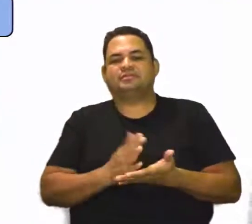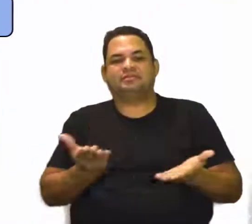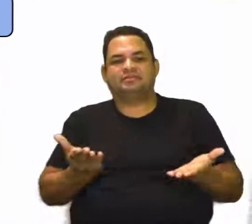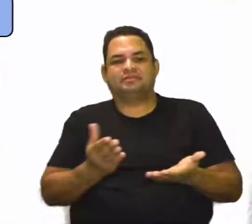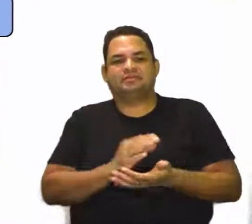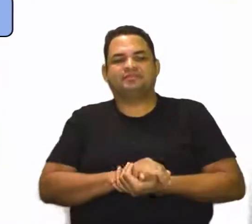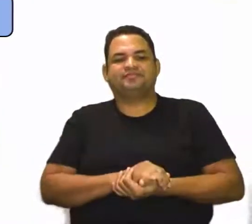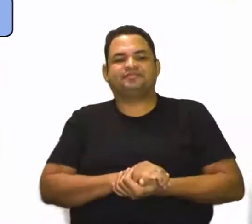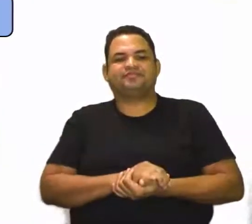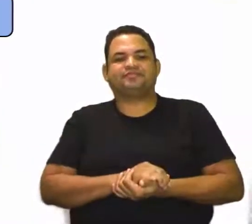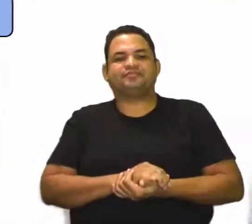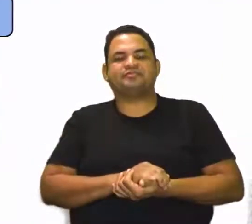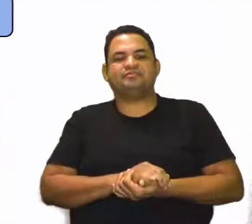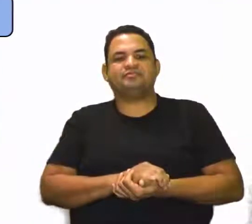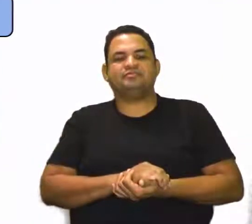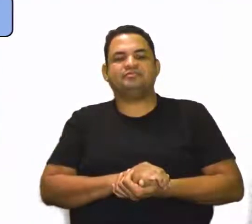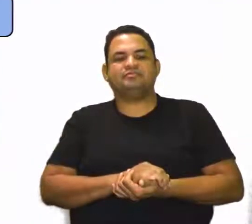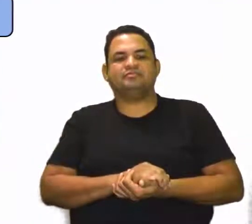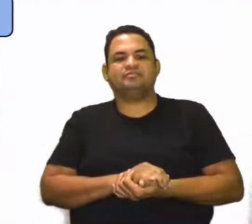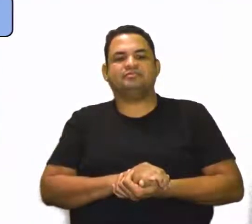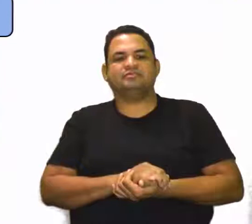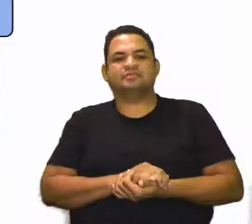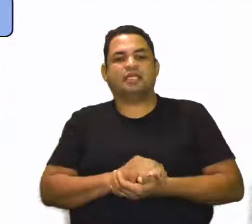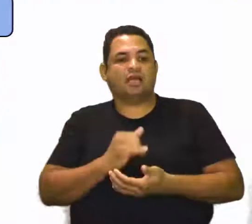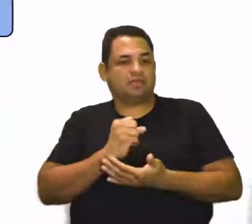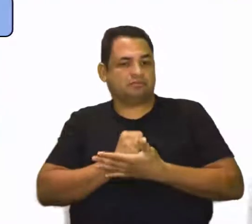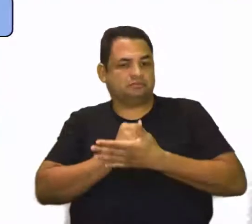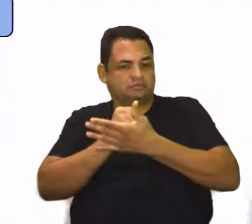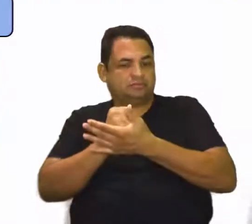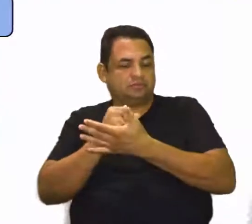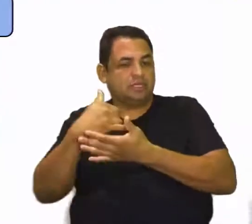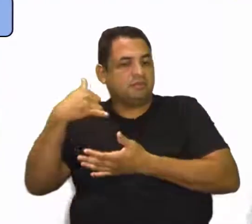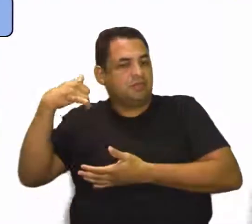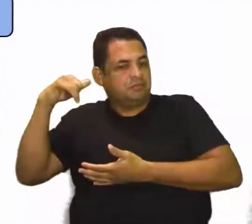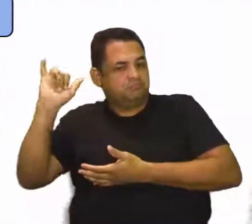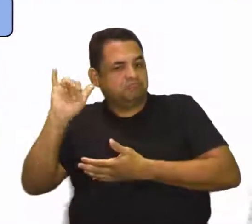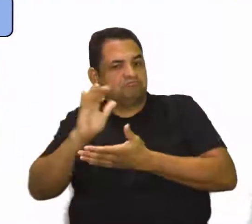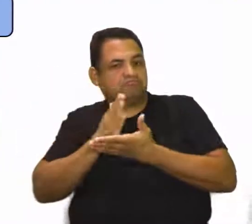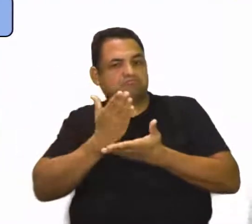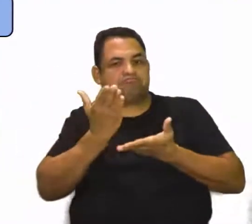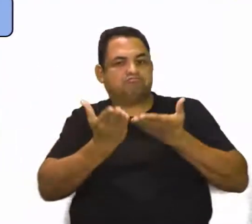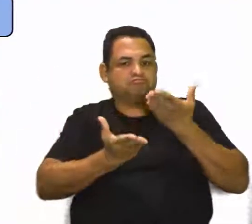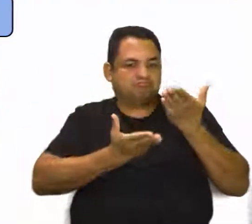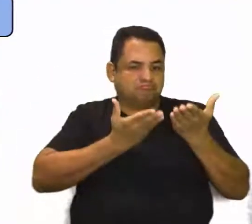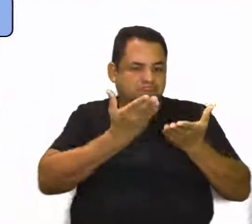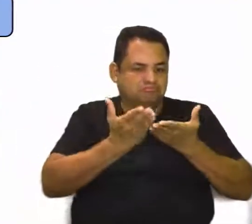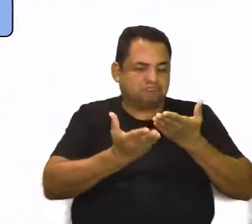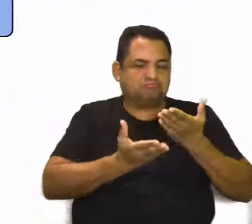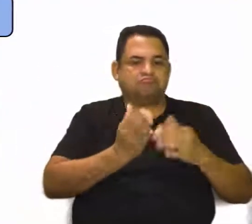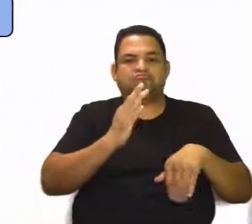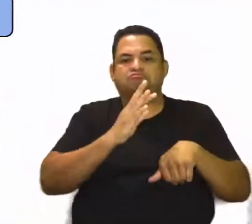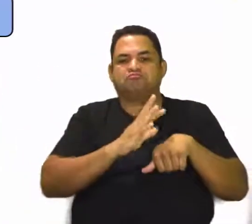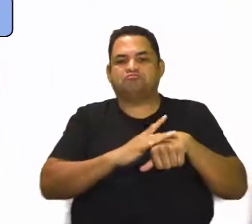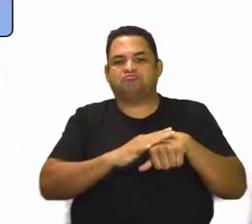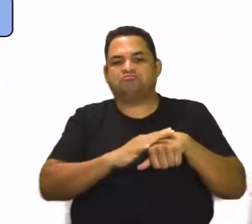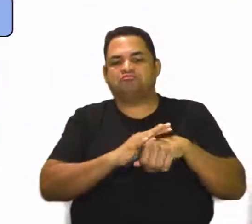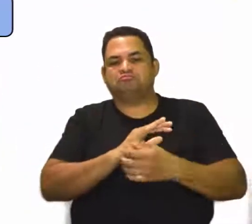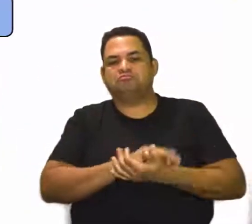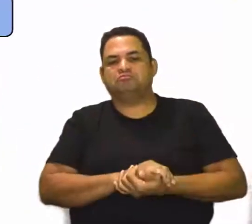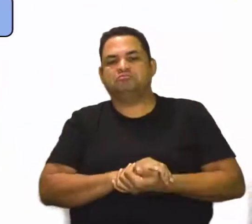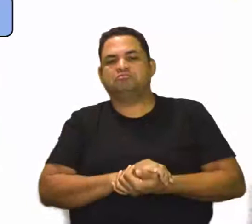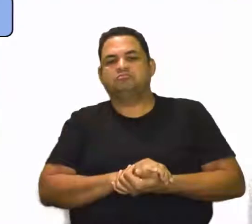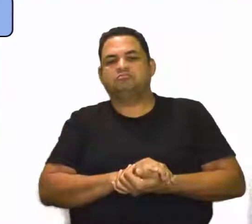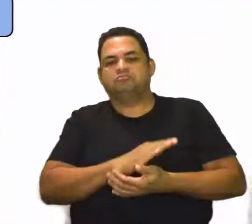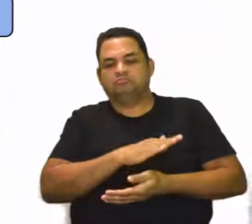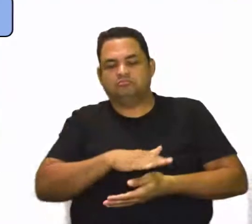né, professora? Sim, com certeza. E vai ajudar na prevenção de doenças. Olha que legal. Então,